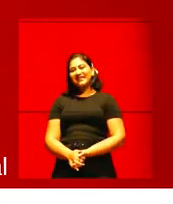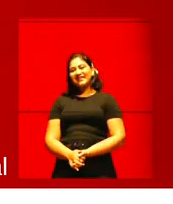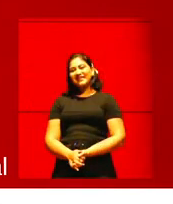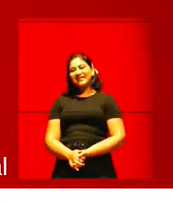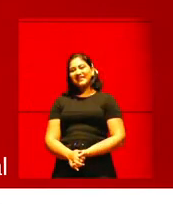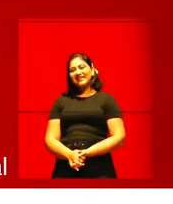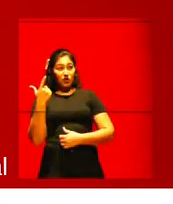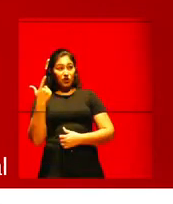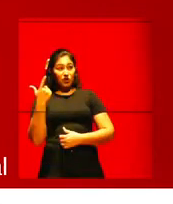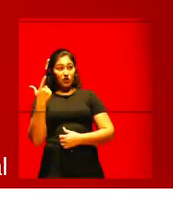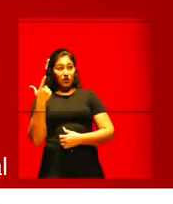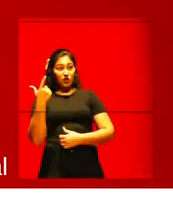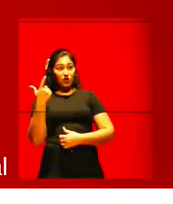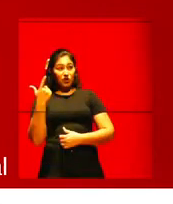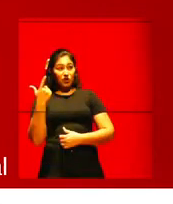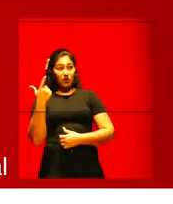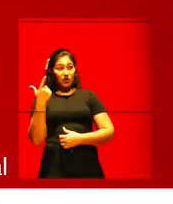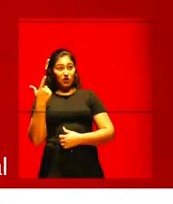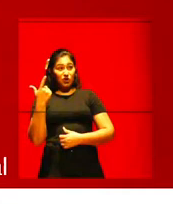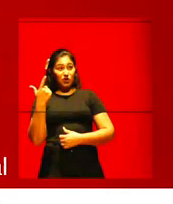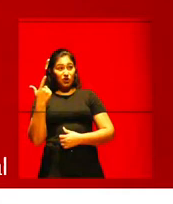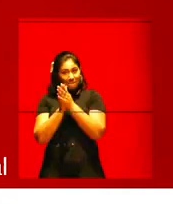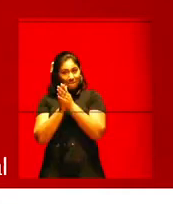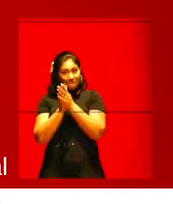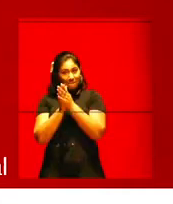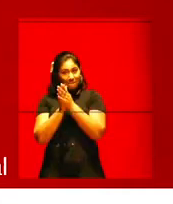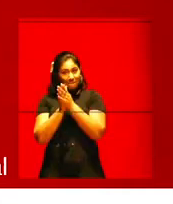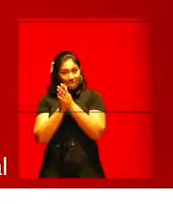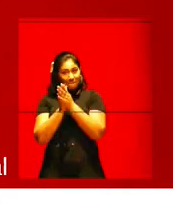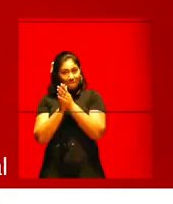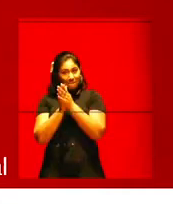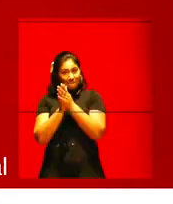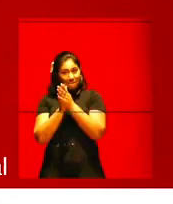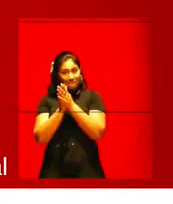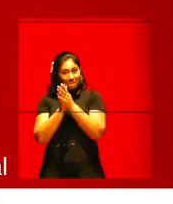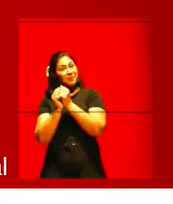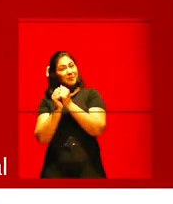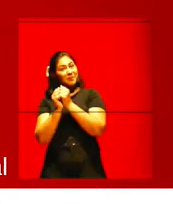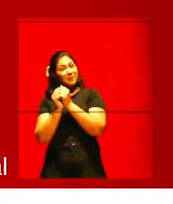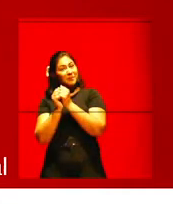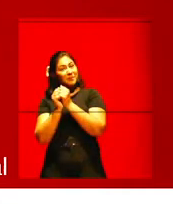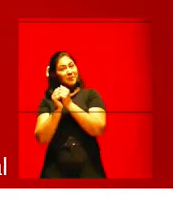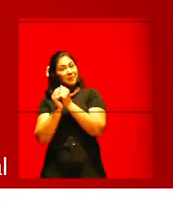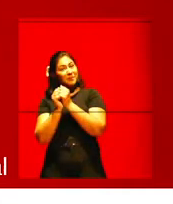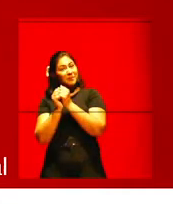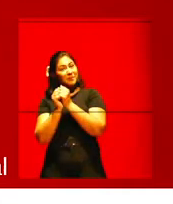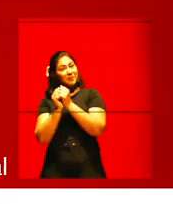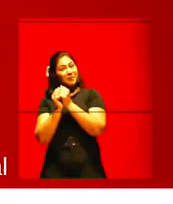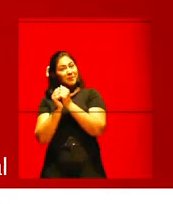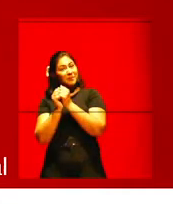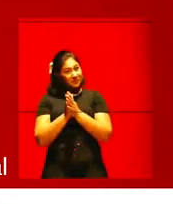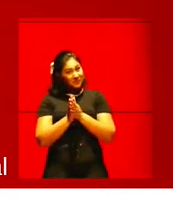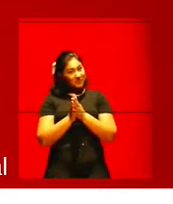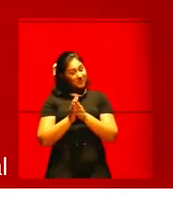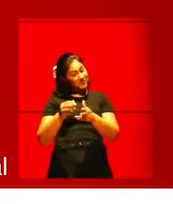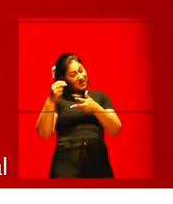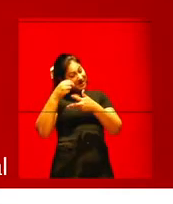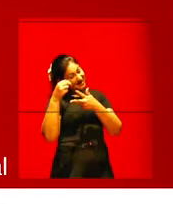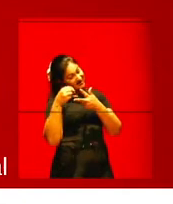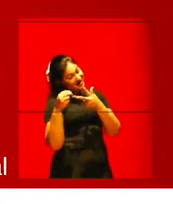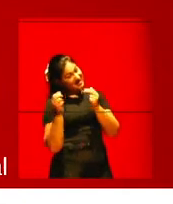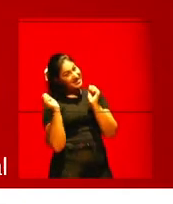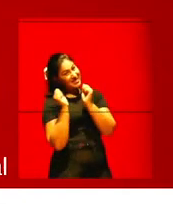mais essa. Desenrola. Vem pro Enem comigo. Desenrola.